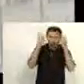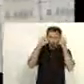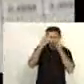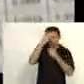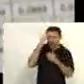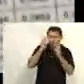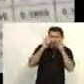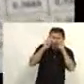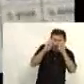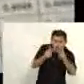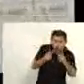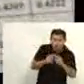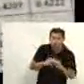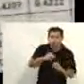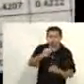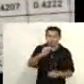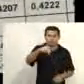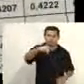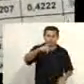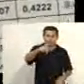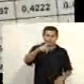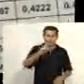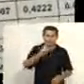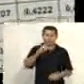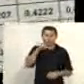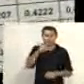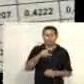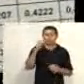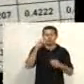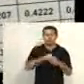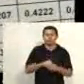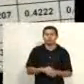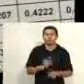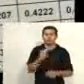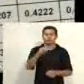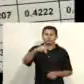vocês pegarem no anexo de vocês,